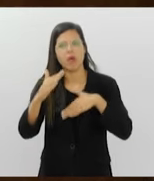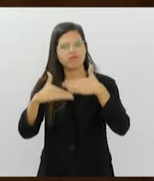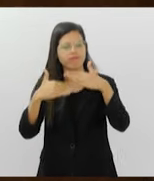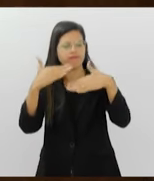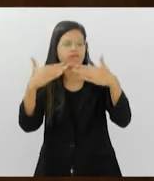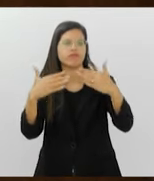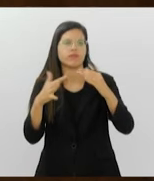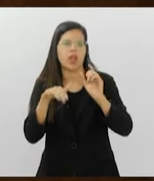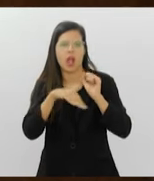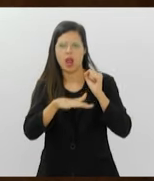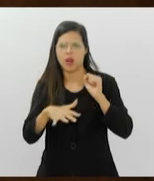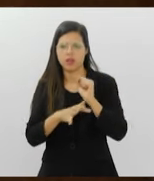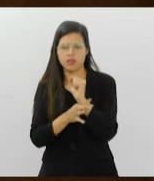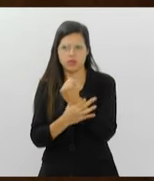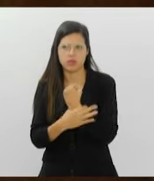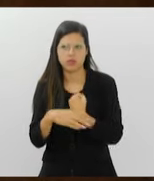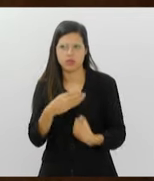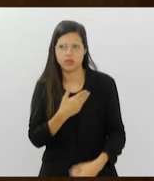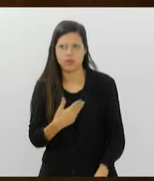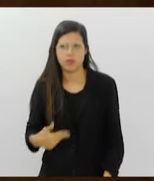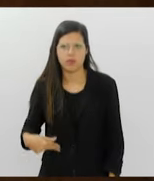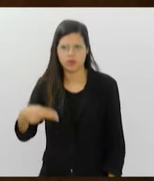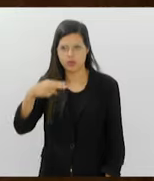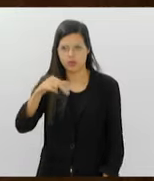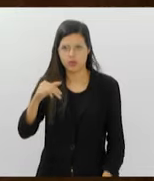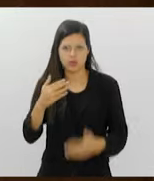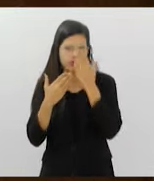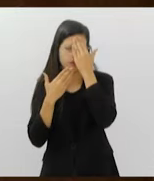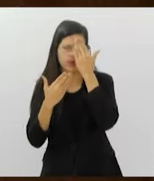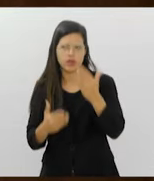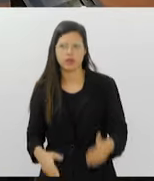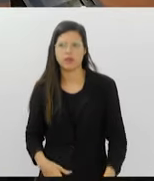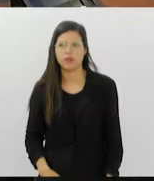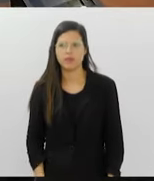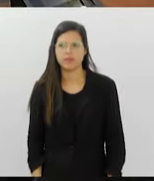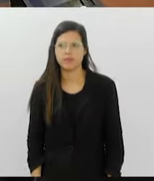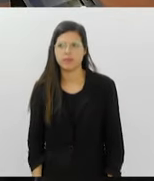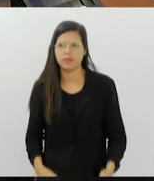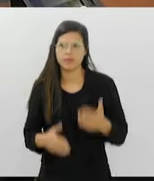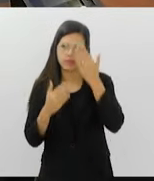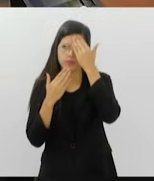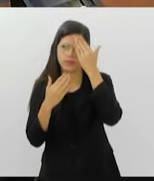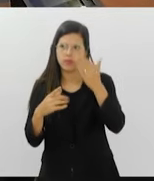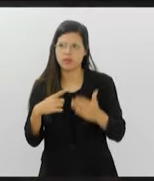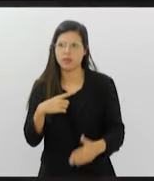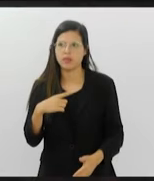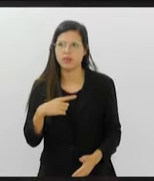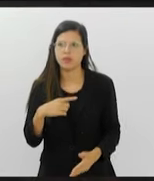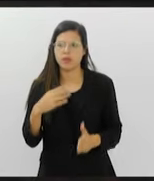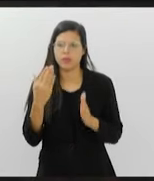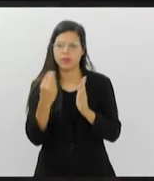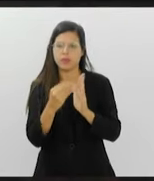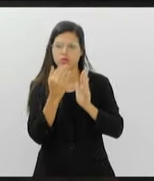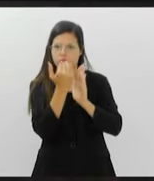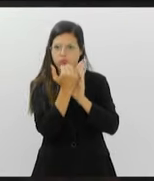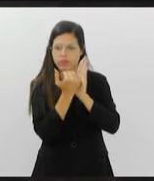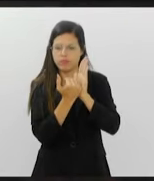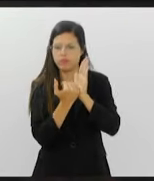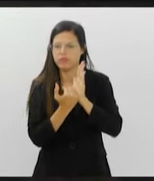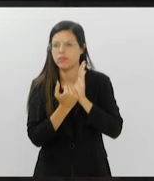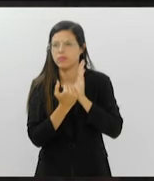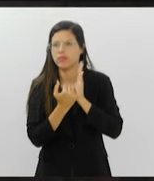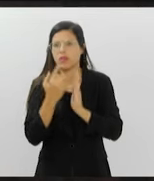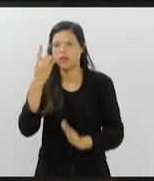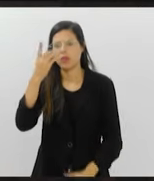na segurança pública de Nova Iguaçu. Meu muito obrigado. Obrigada. Há sobre a mesa requerimento de inclusão na ordem do dia